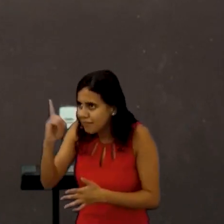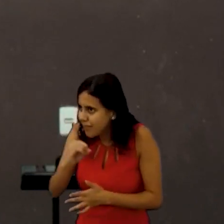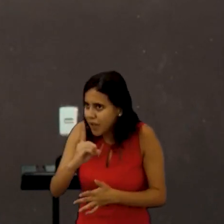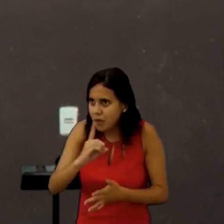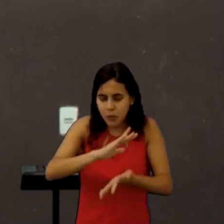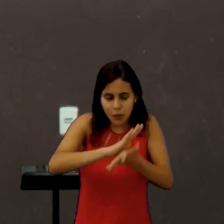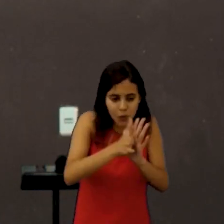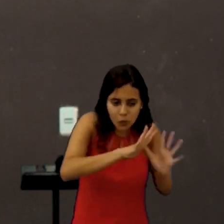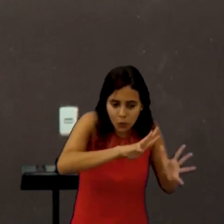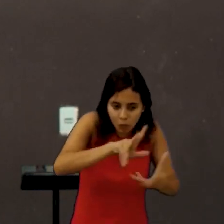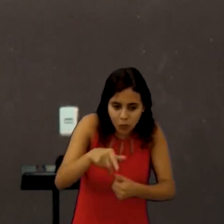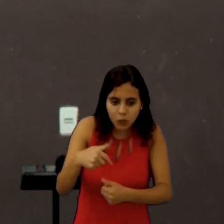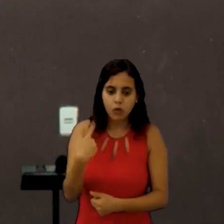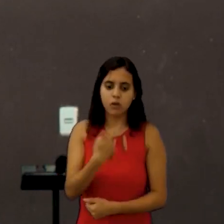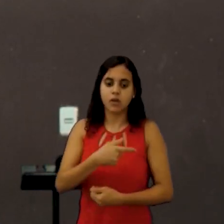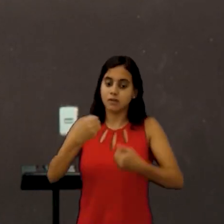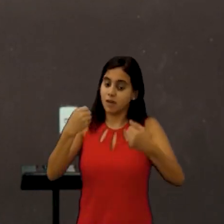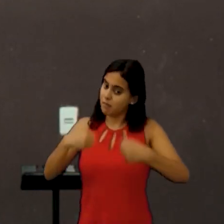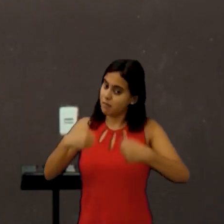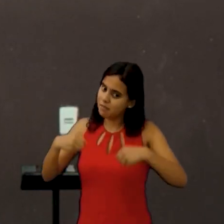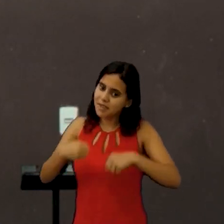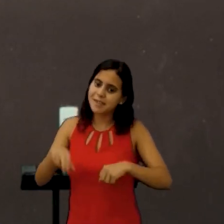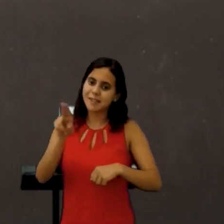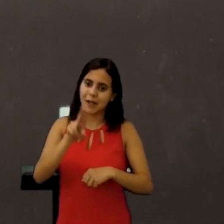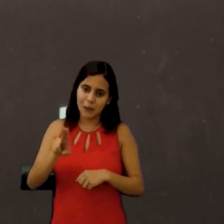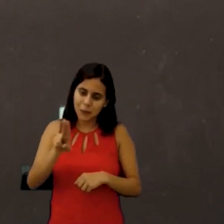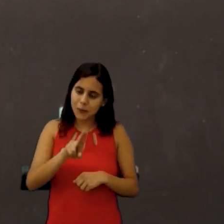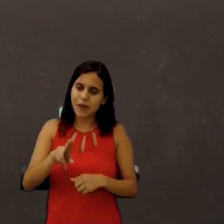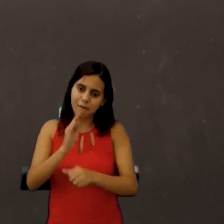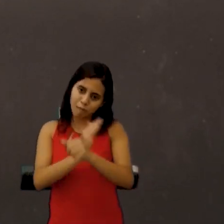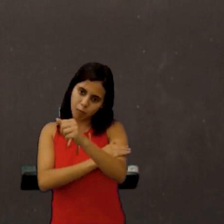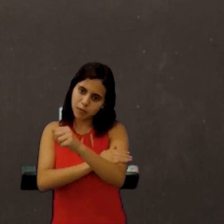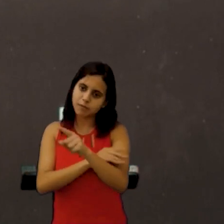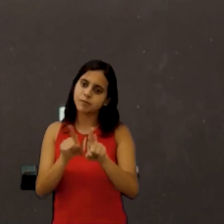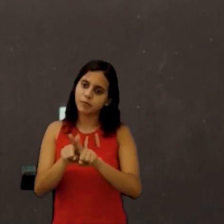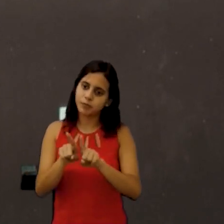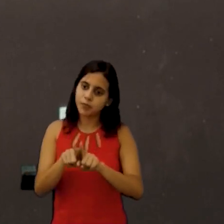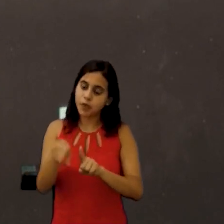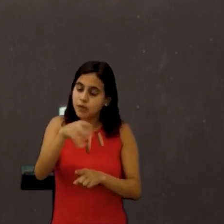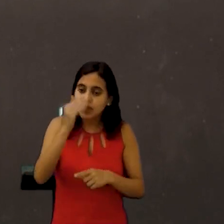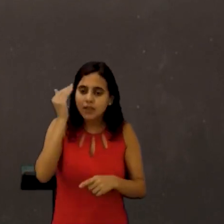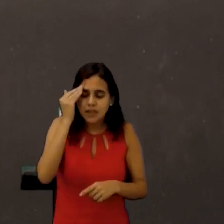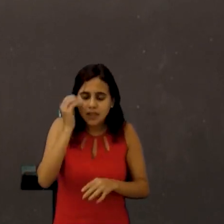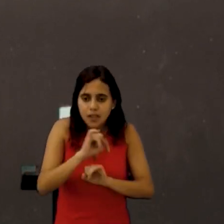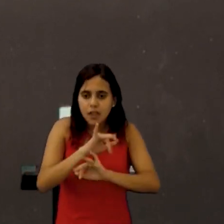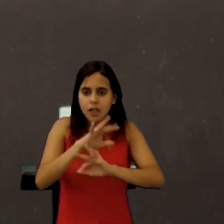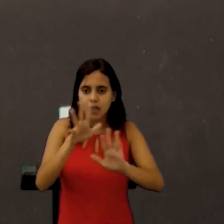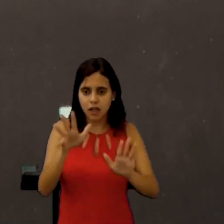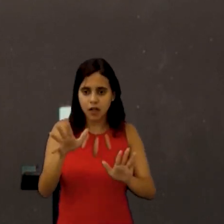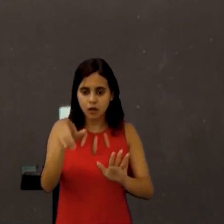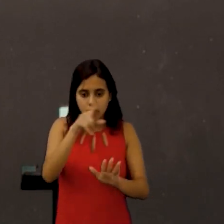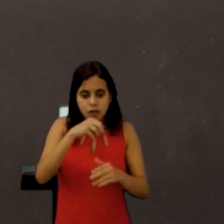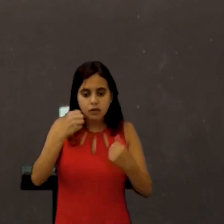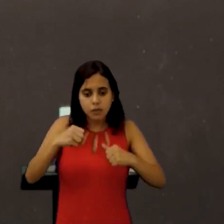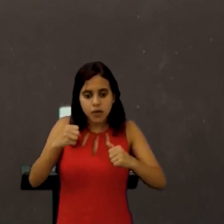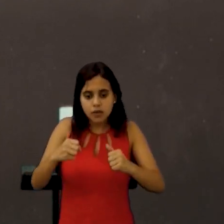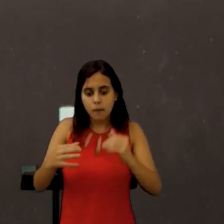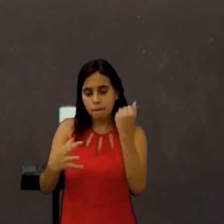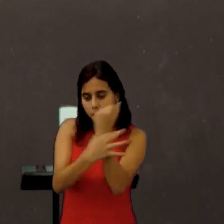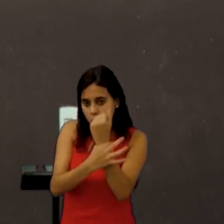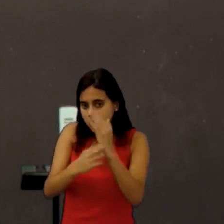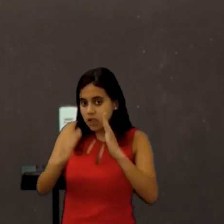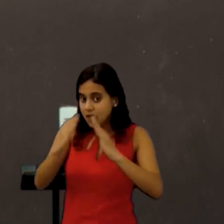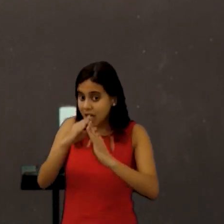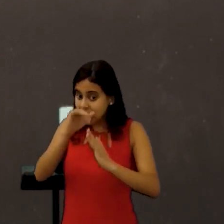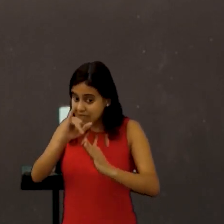isso aqui, a gente vai continuar vivendo assim. Então, entenda uma coisa, ou você tranca a sua casa, ou o ladrão